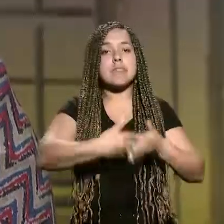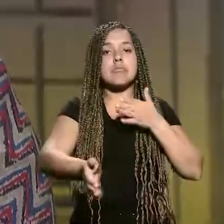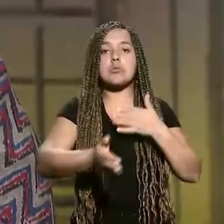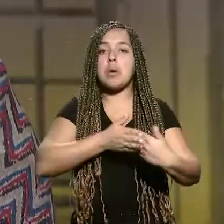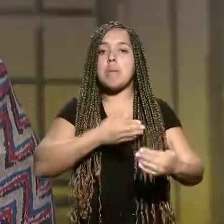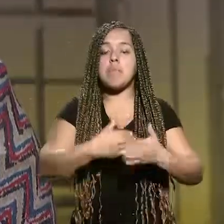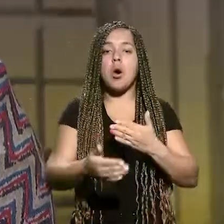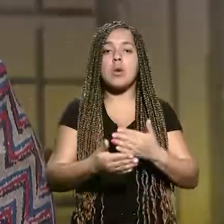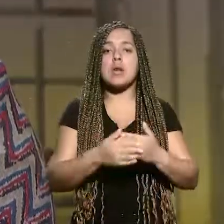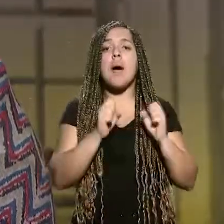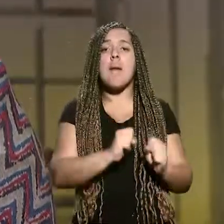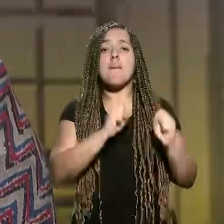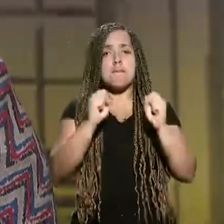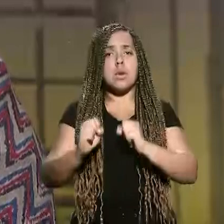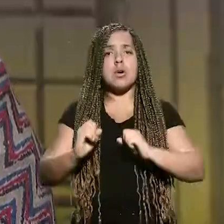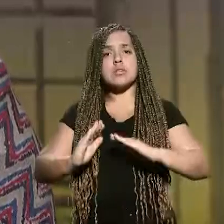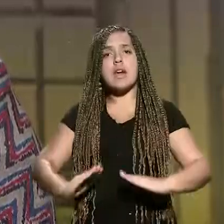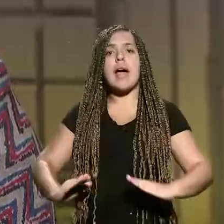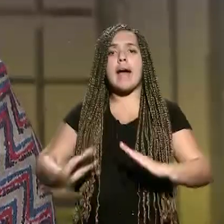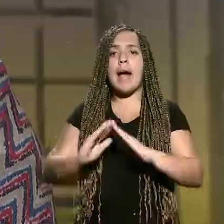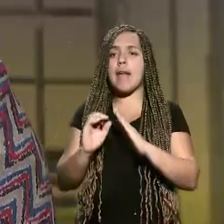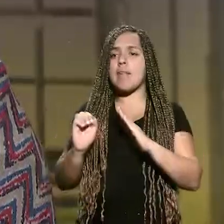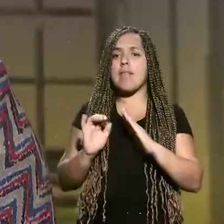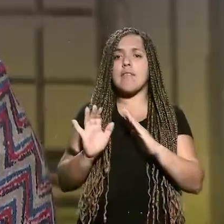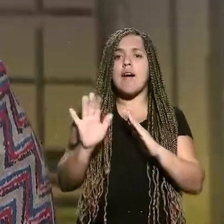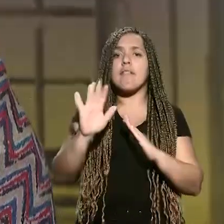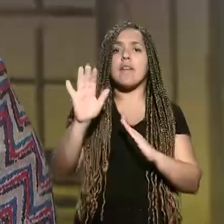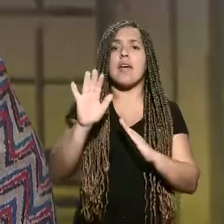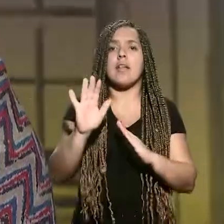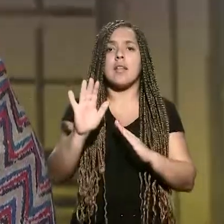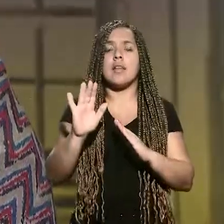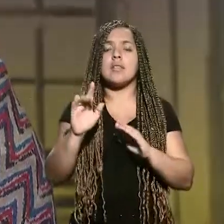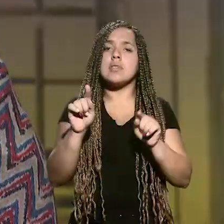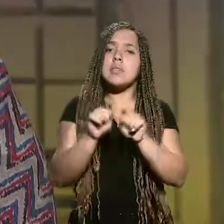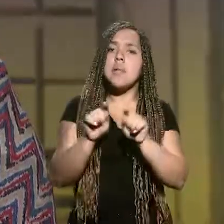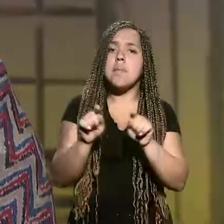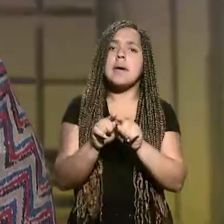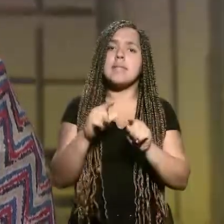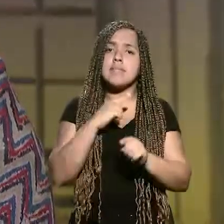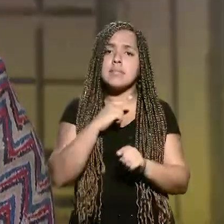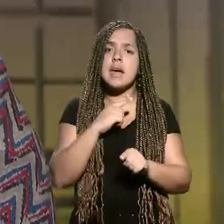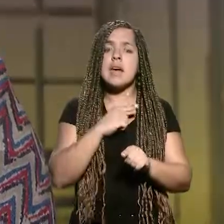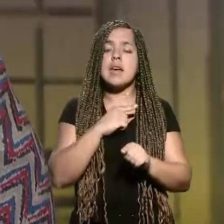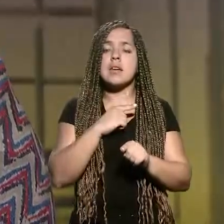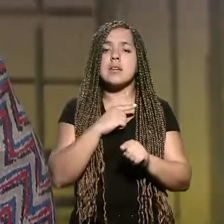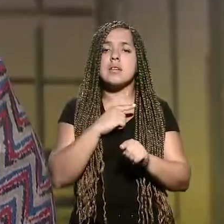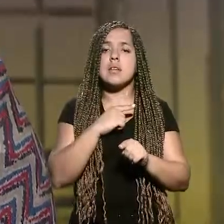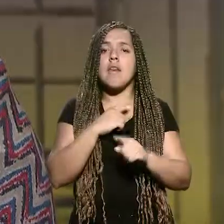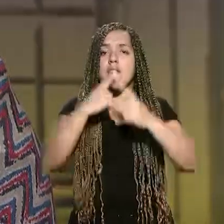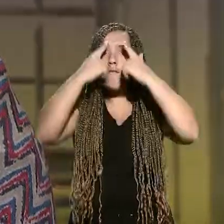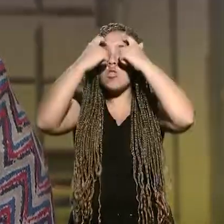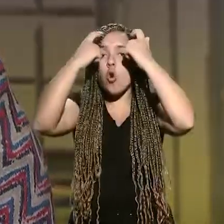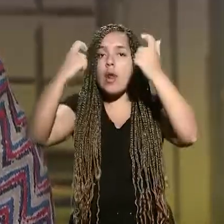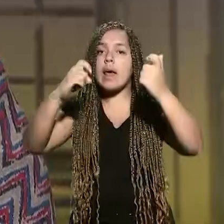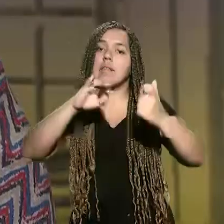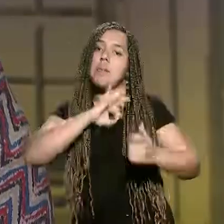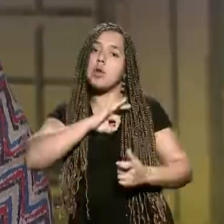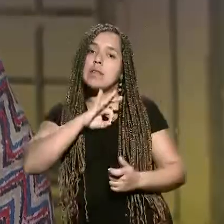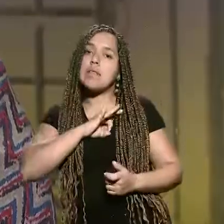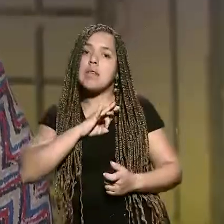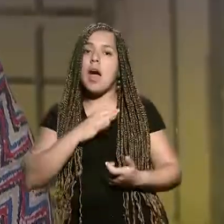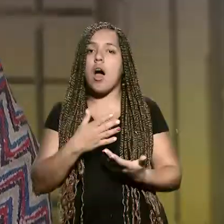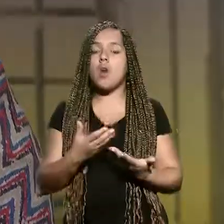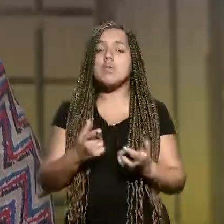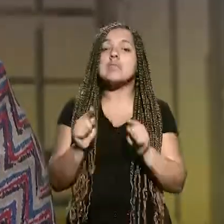negros, sabe? Seja ela que more na favela, em que você tem a questão